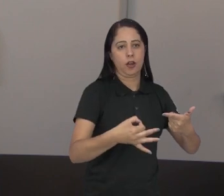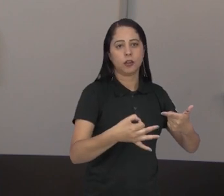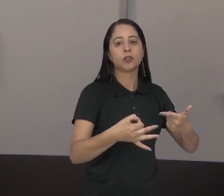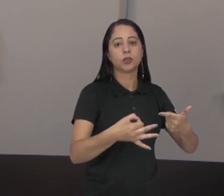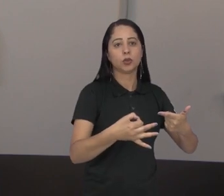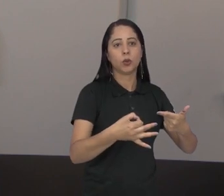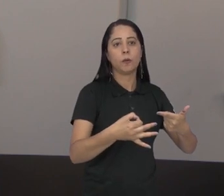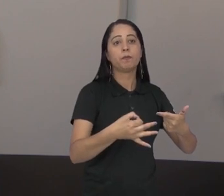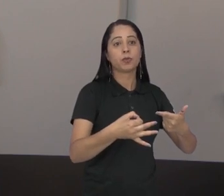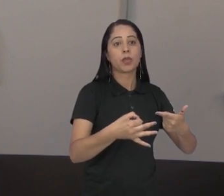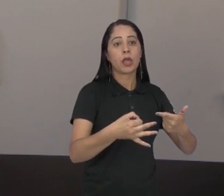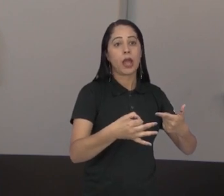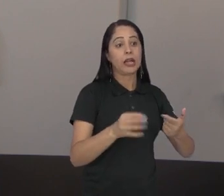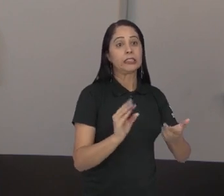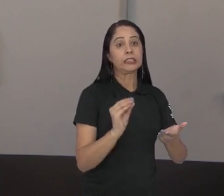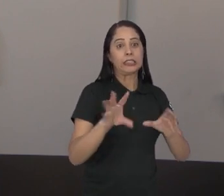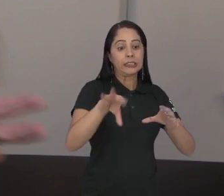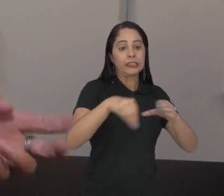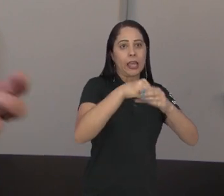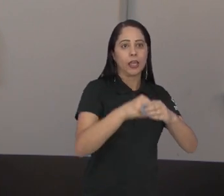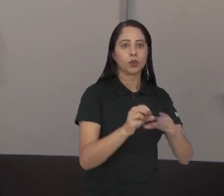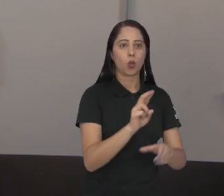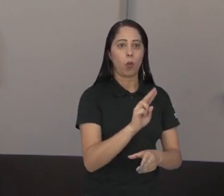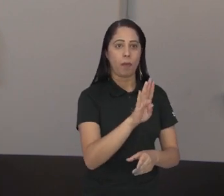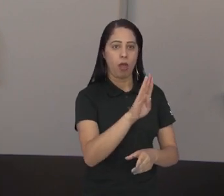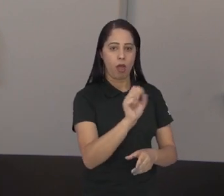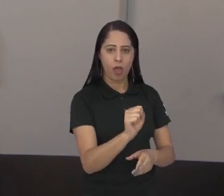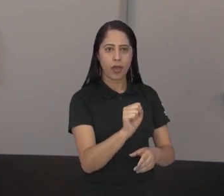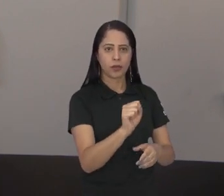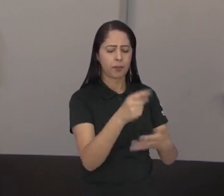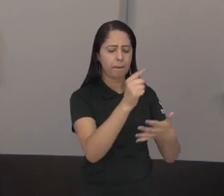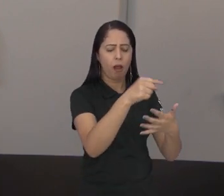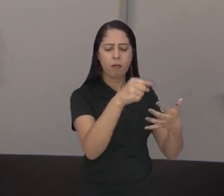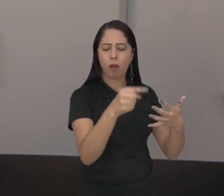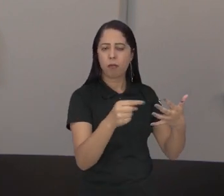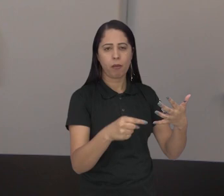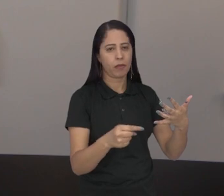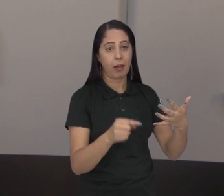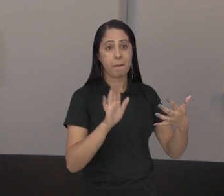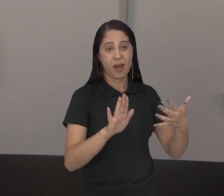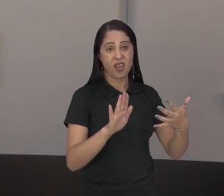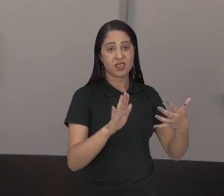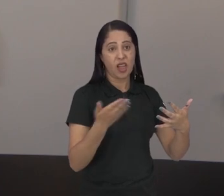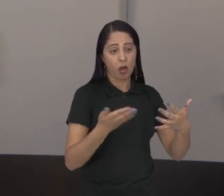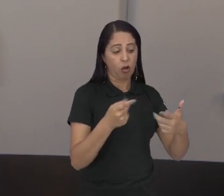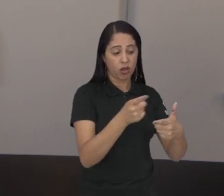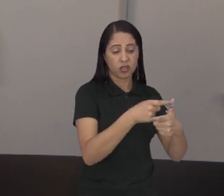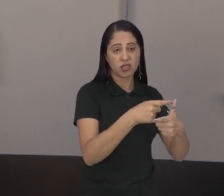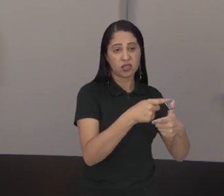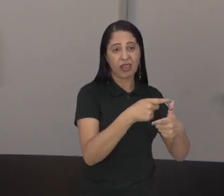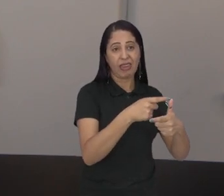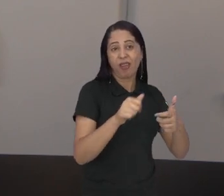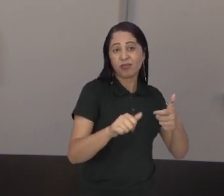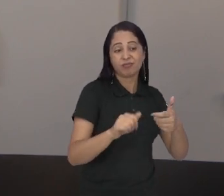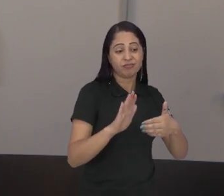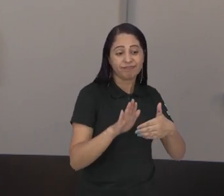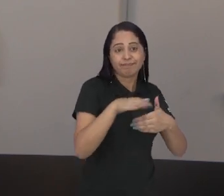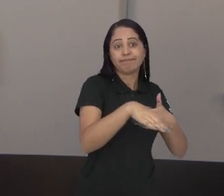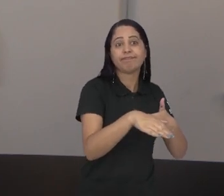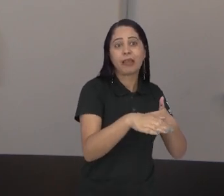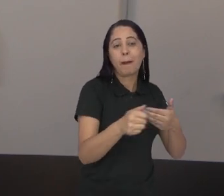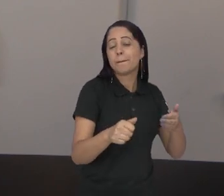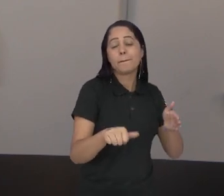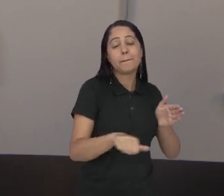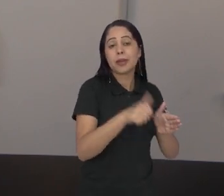atendimento priorizado dentro das unidades de saúde Então isso é só o primeiro passo